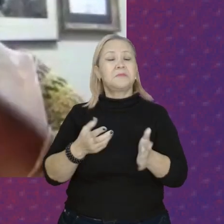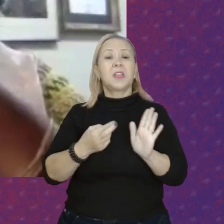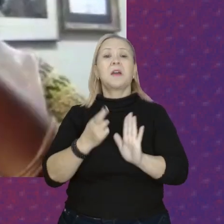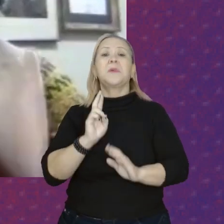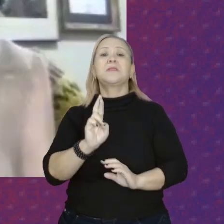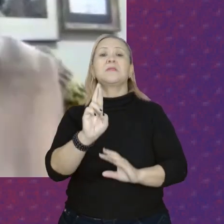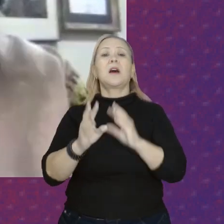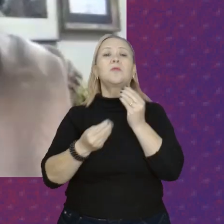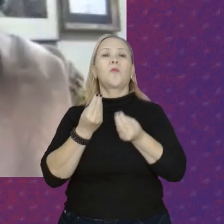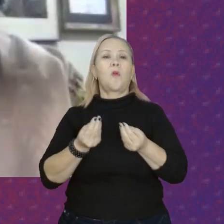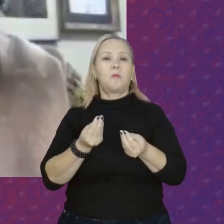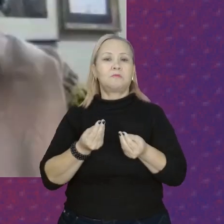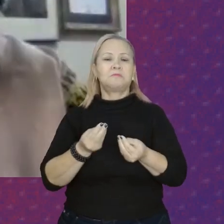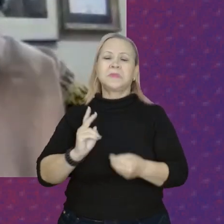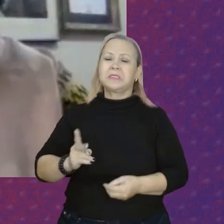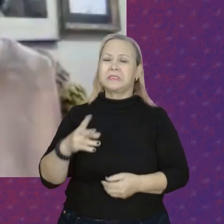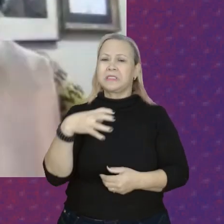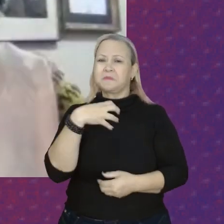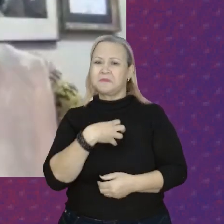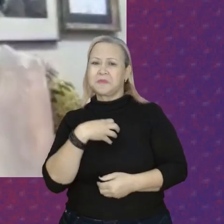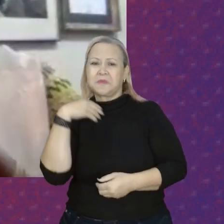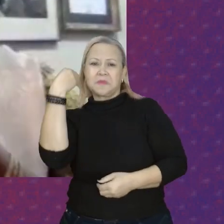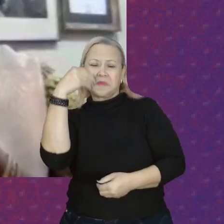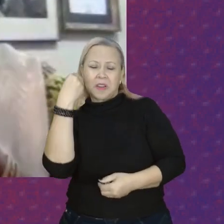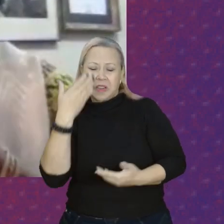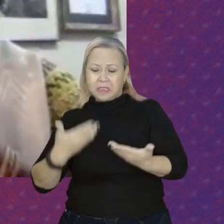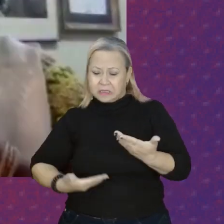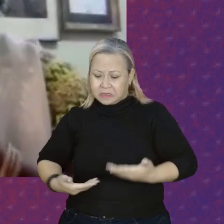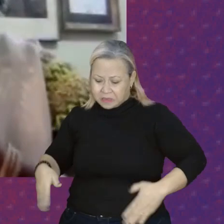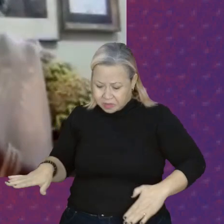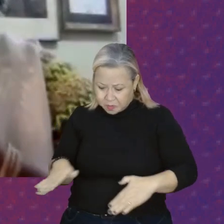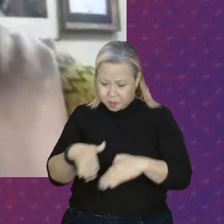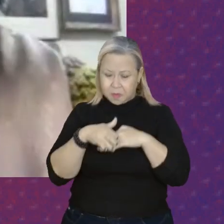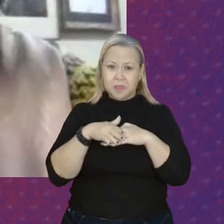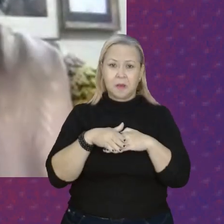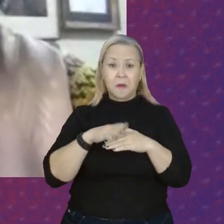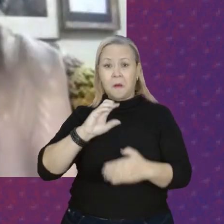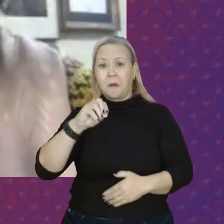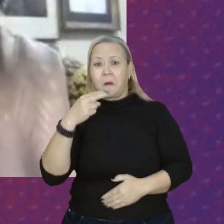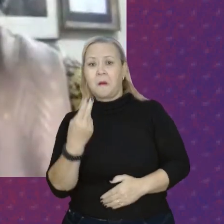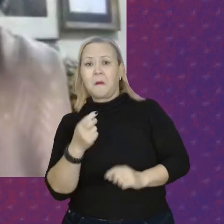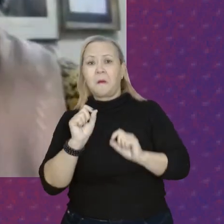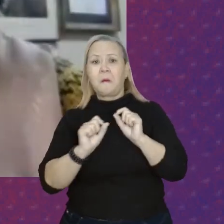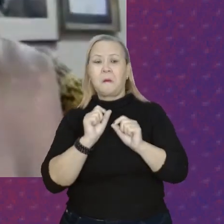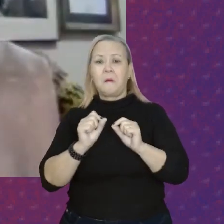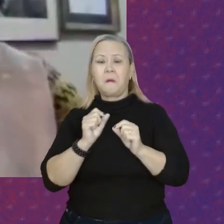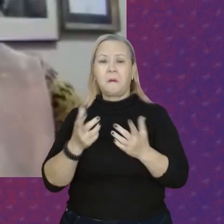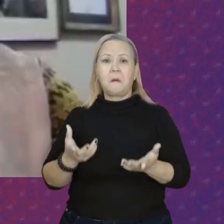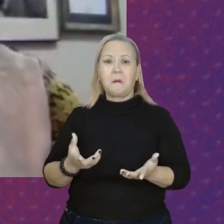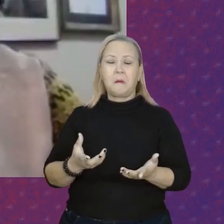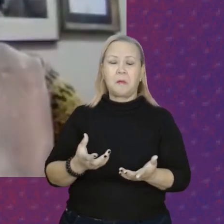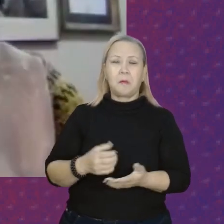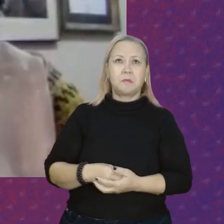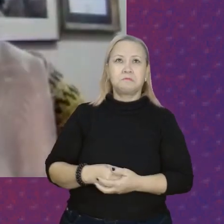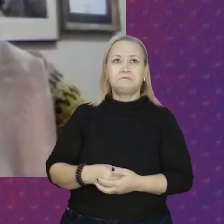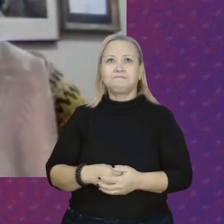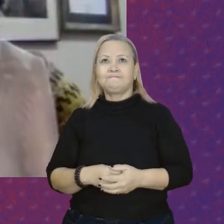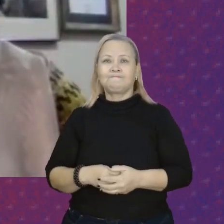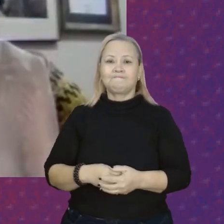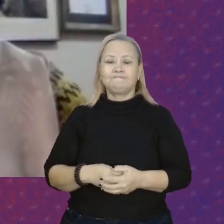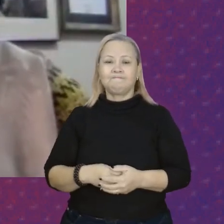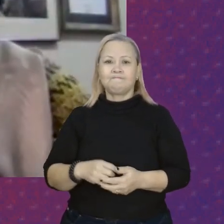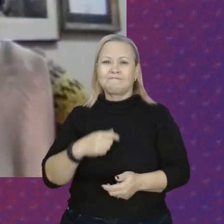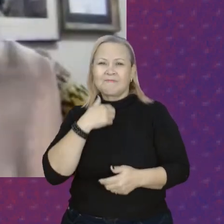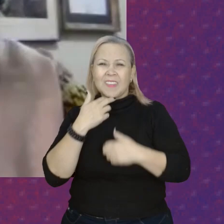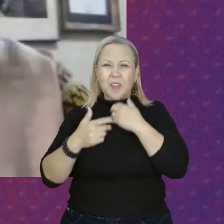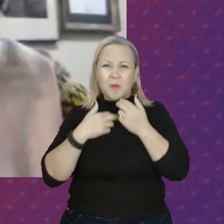de submissão, né? Ou como caricatura, né? Ou numa perspectiva